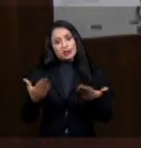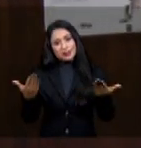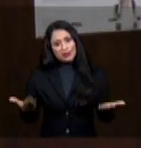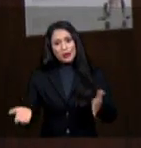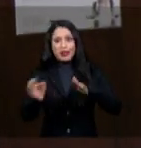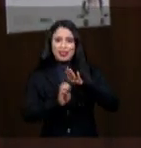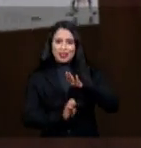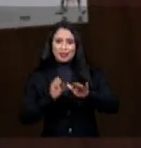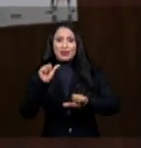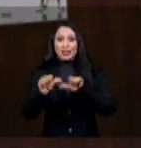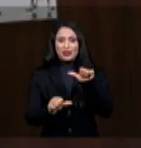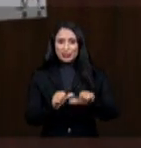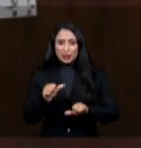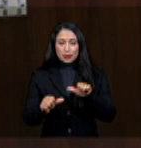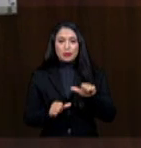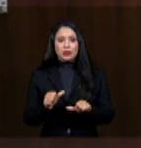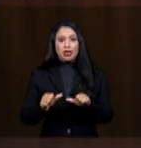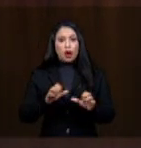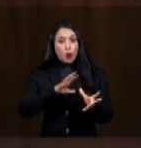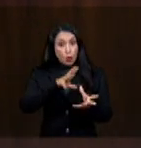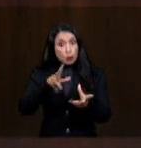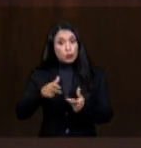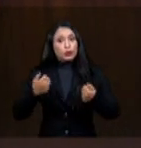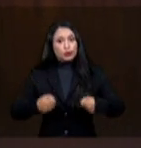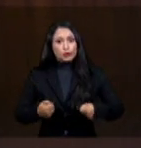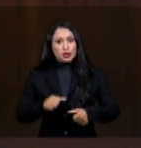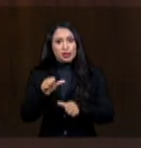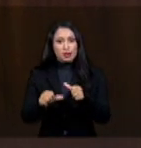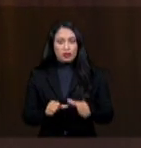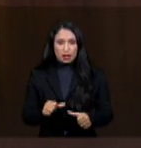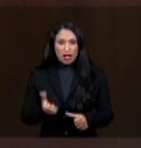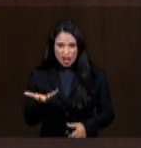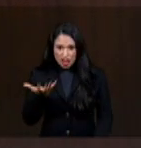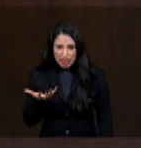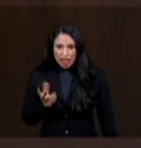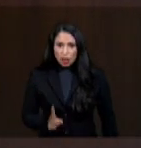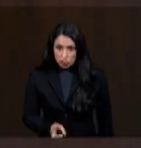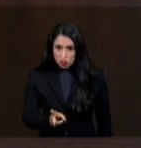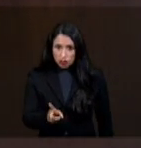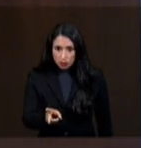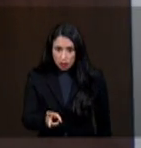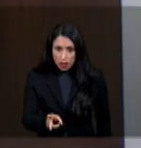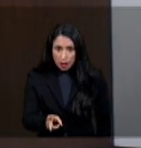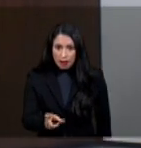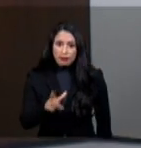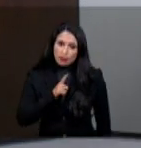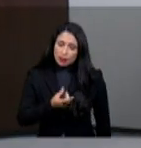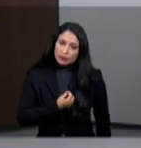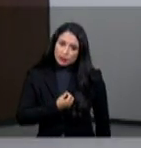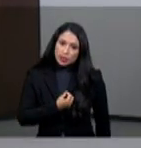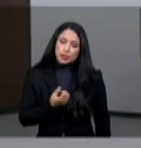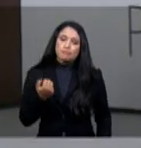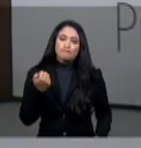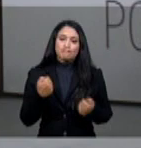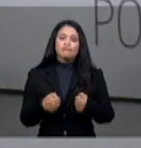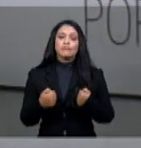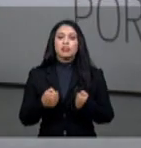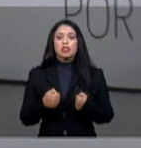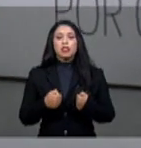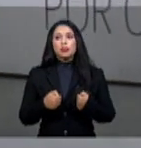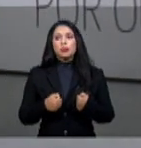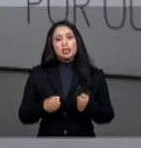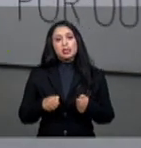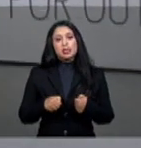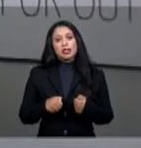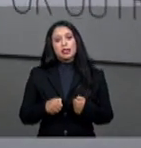não tem que mudar o mundo vai ter que mudar quem quiser continuar no jogo quem quiser sobre a Hum será que ter um olhar diverso